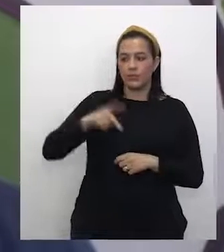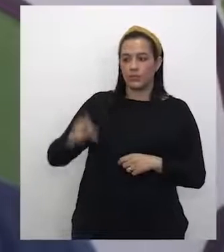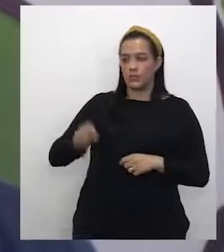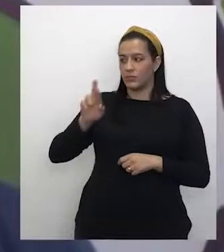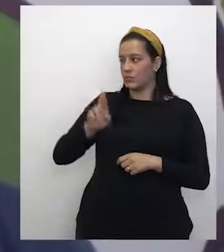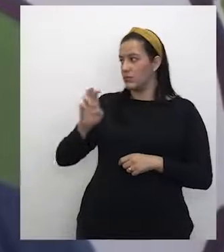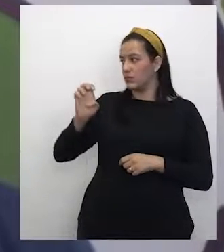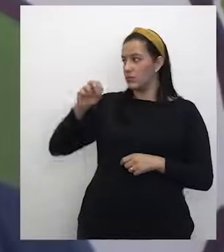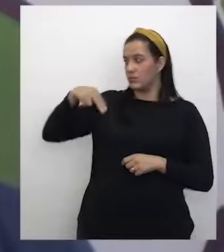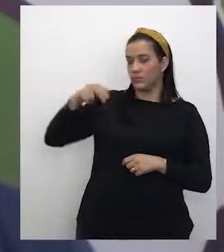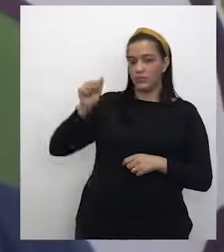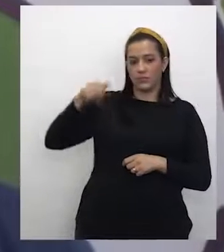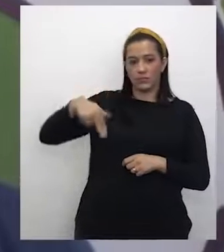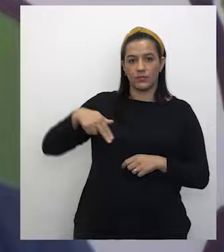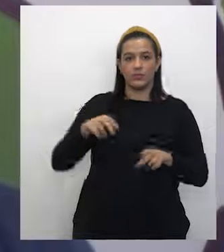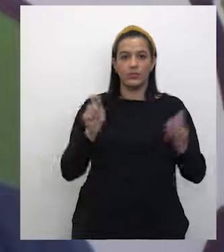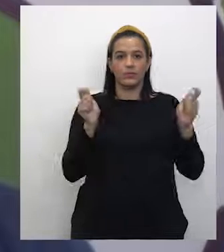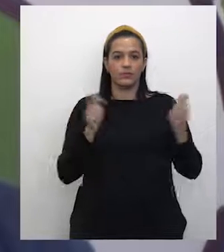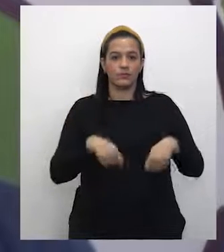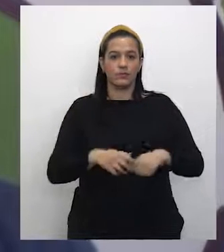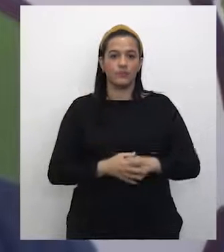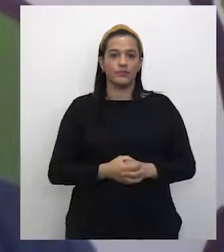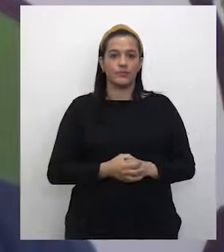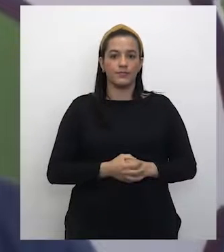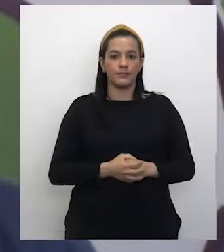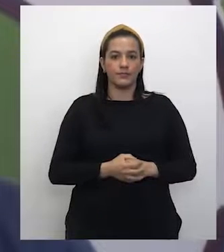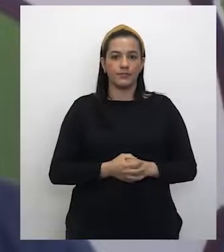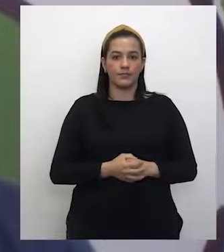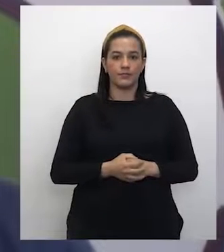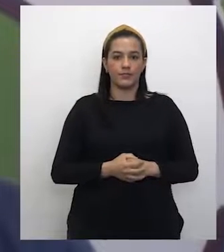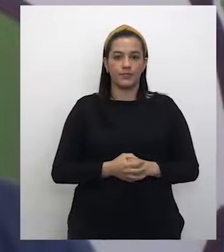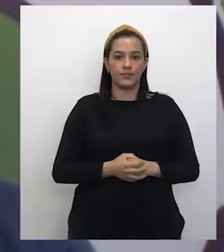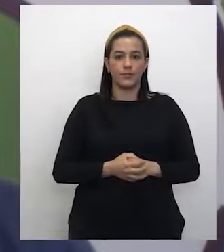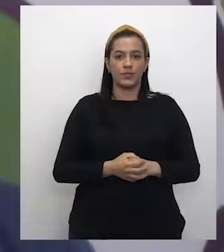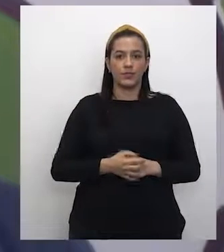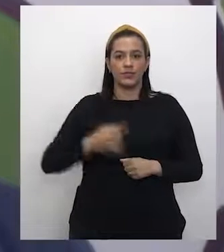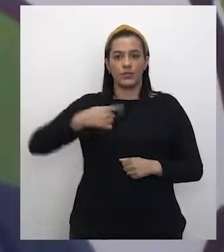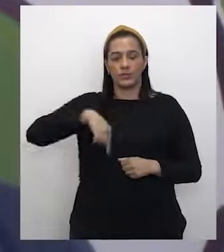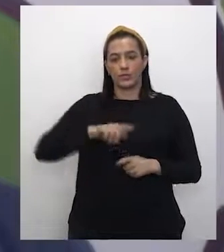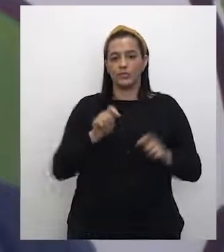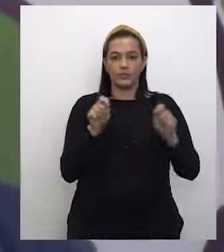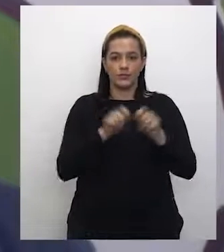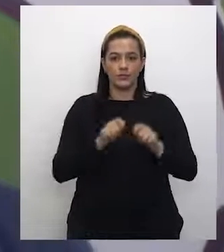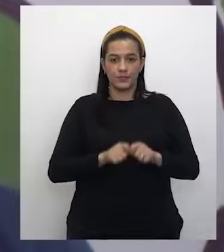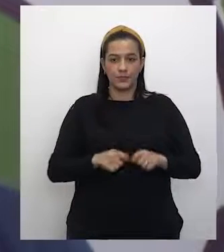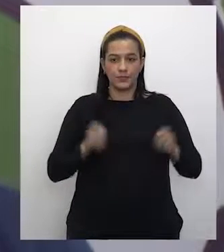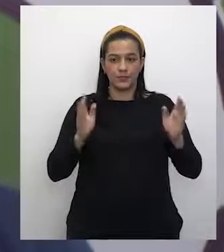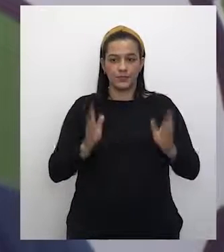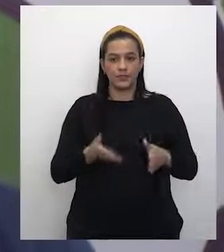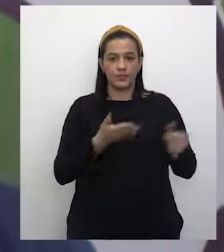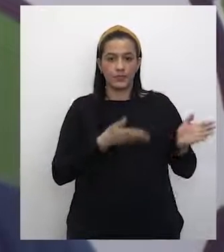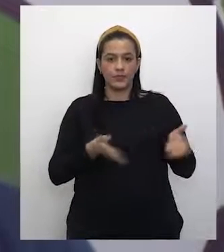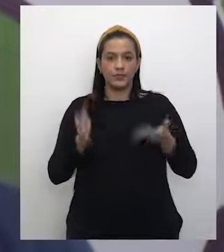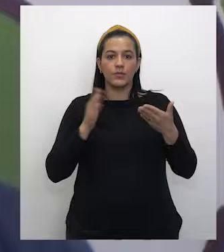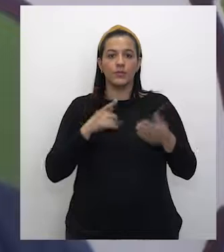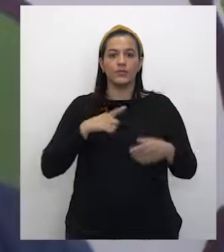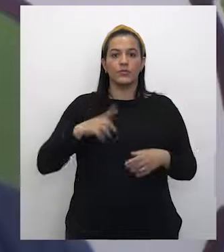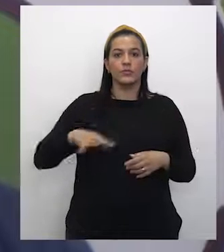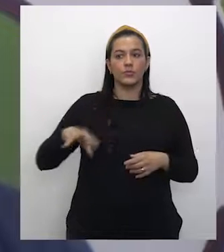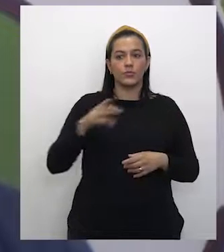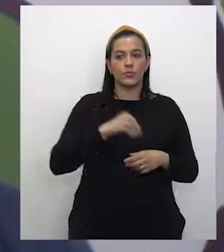outros tipos de energias alternativas. Estamos passando, vocês estão percebendo isso,